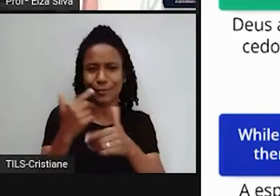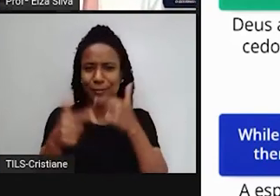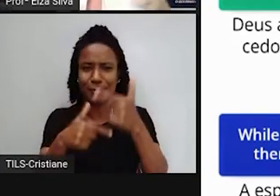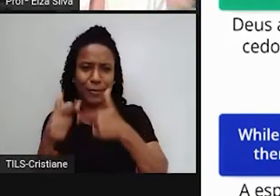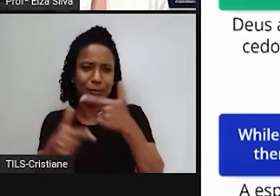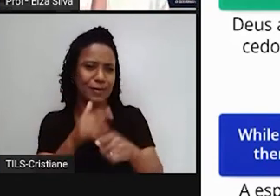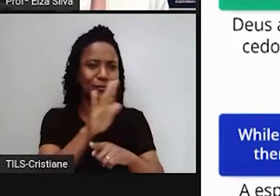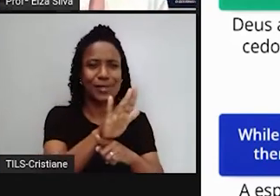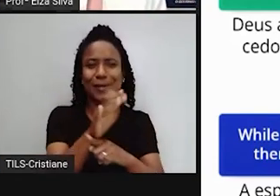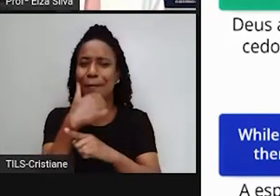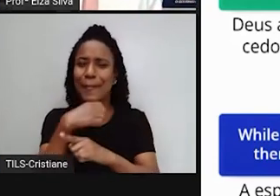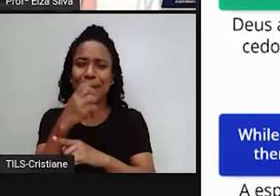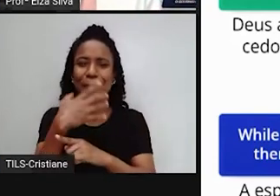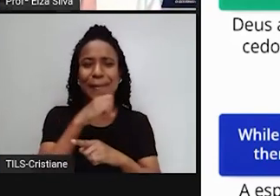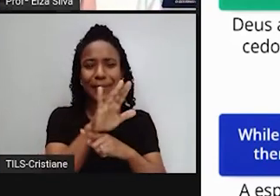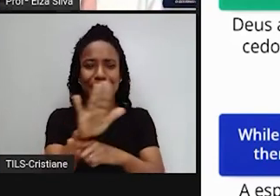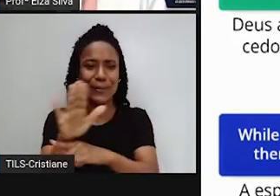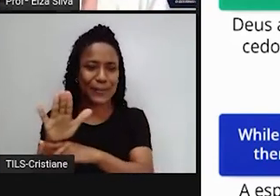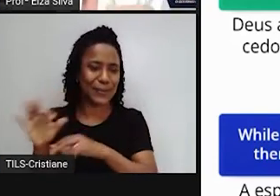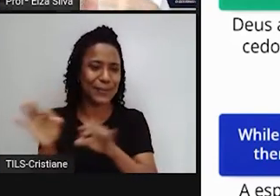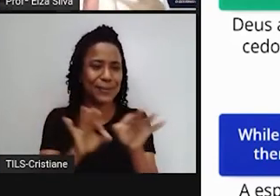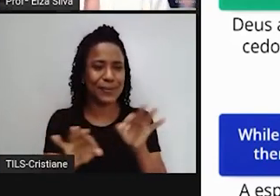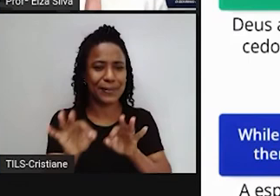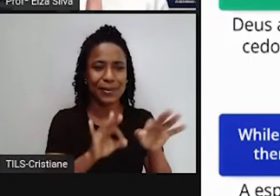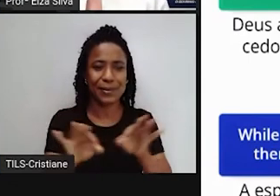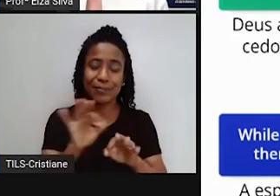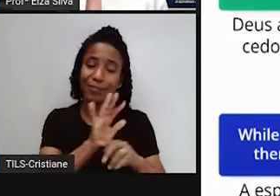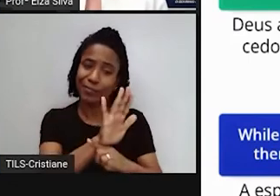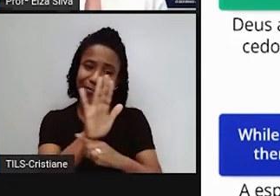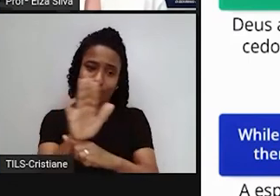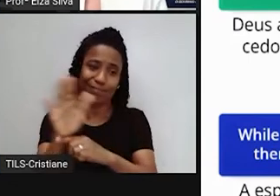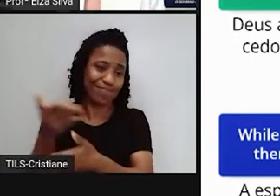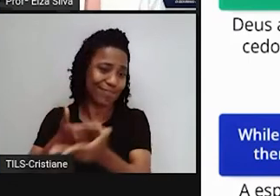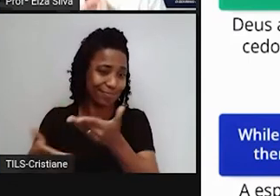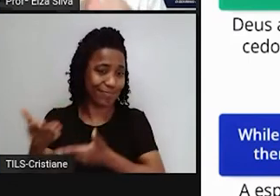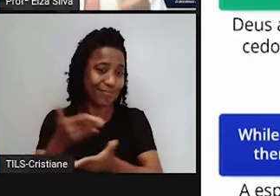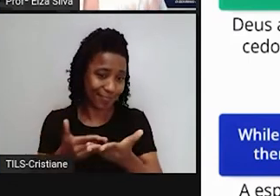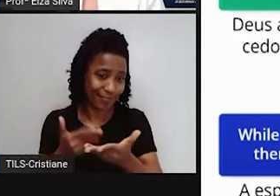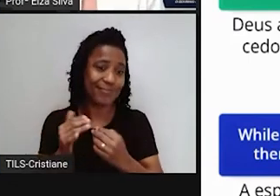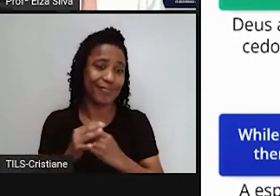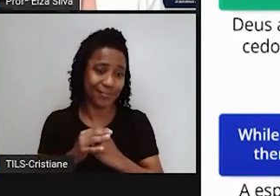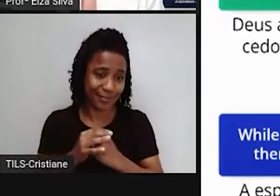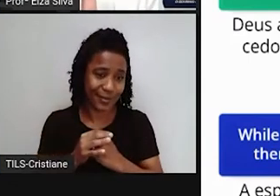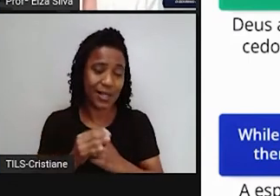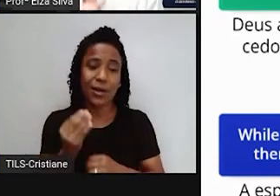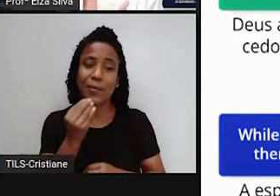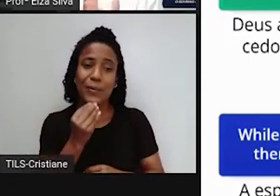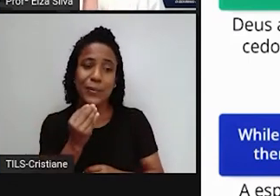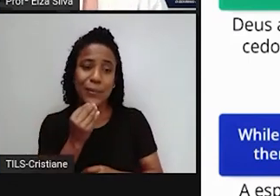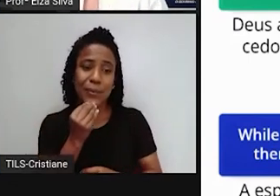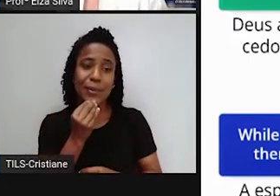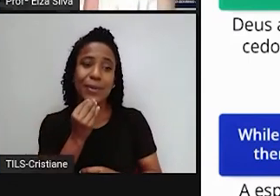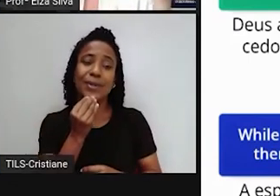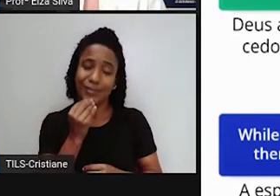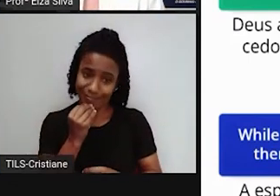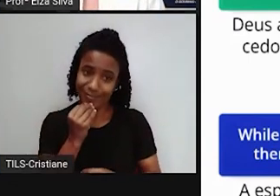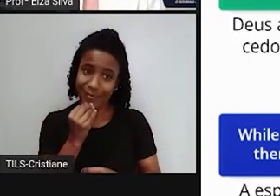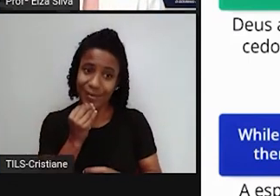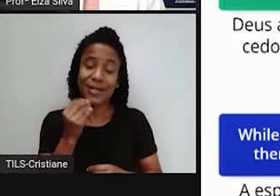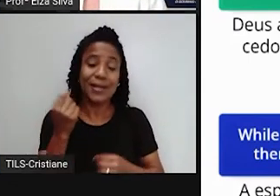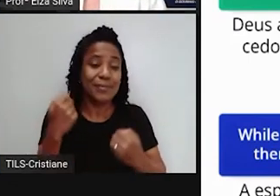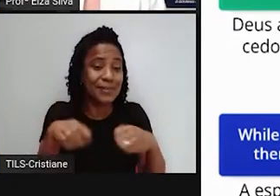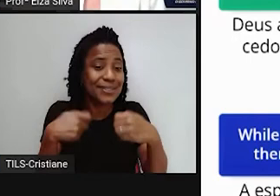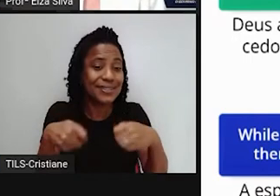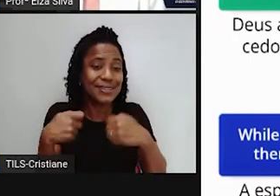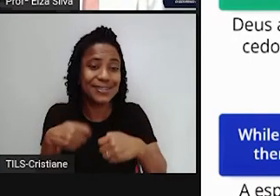o pai, a mãe, na verdade, ajudar os que estão próximos de nós, porque a oportunidade vai bater na porta e você tem que estar